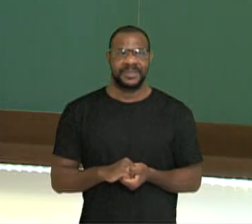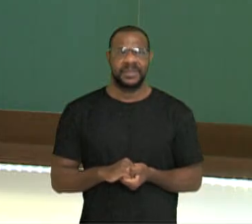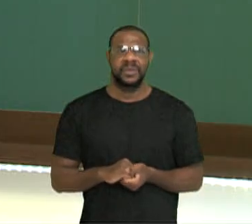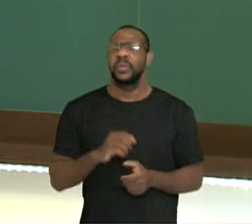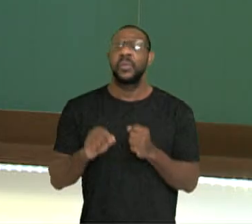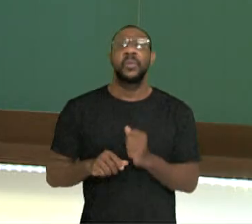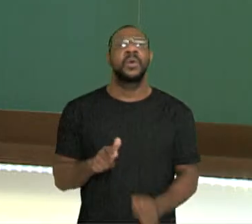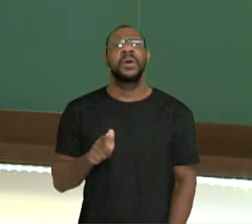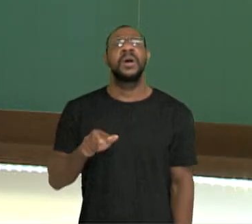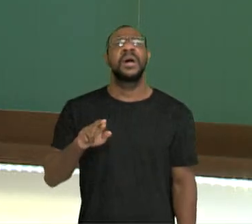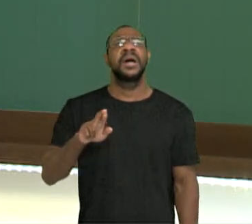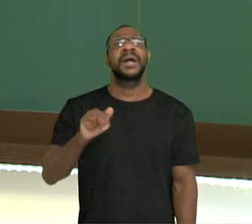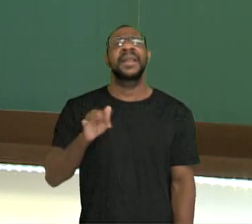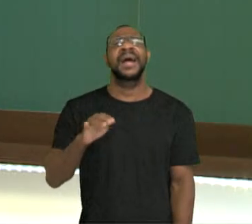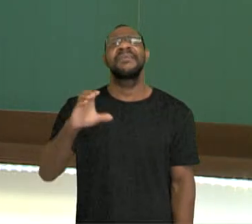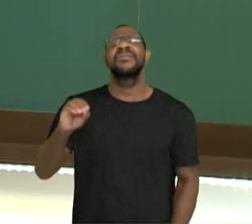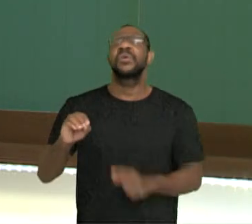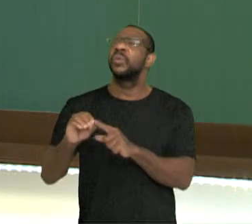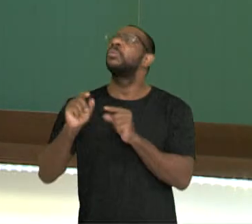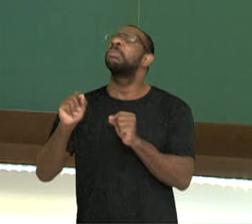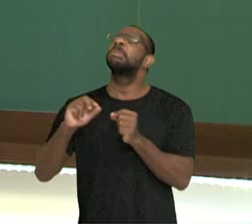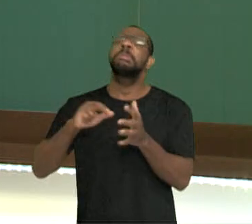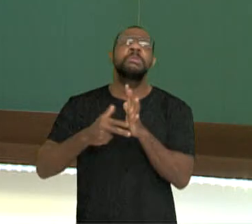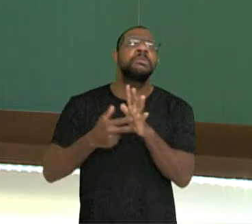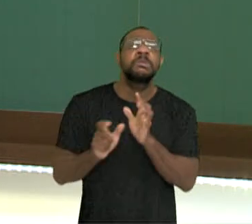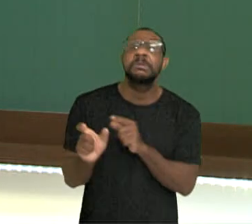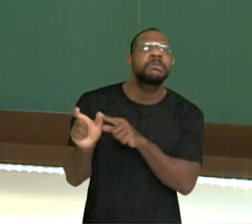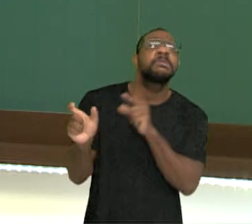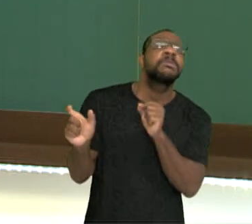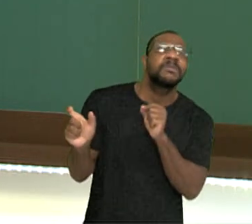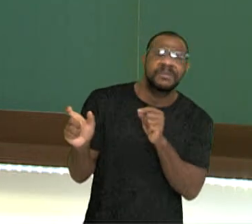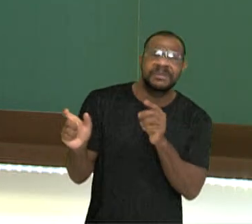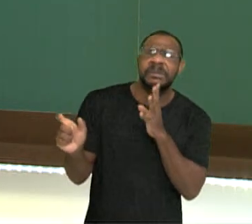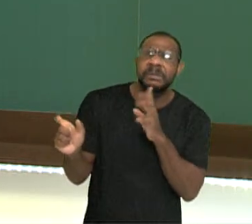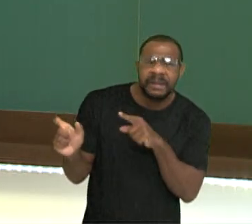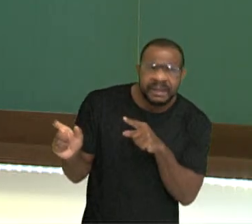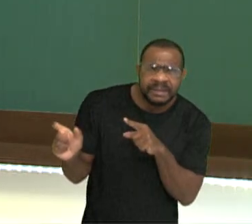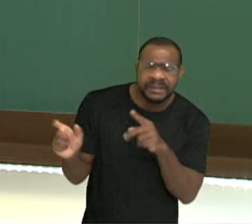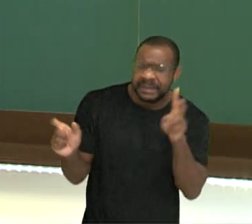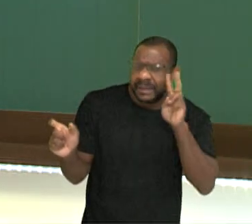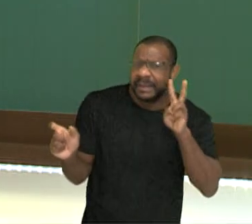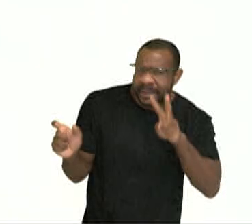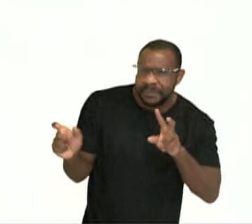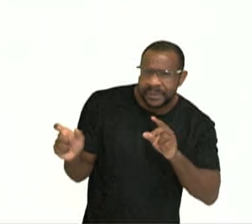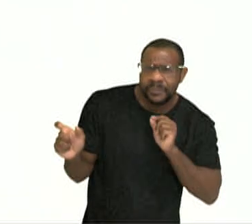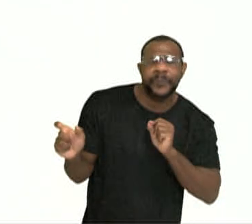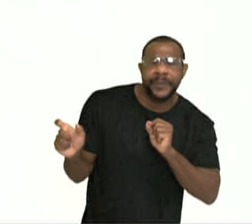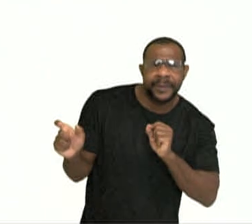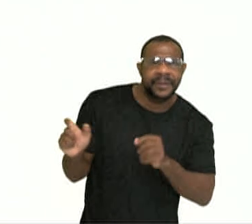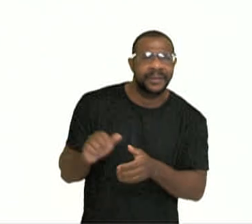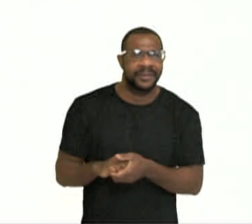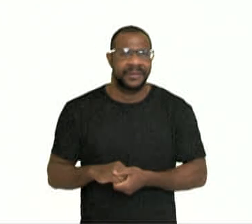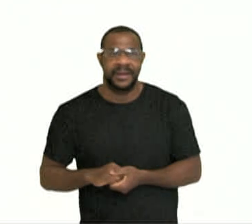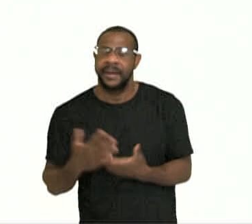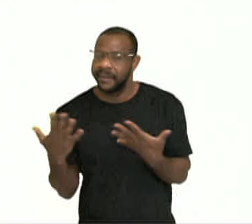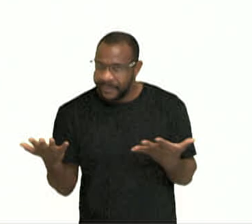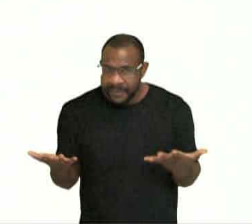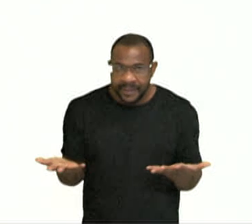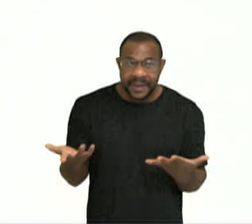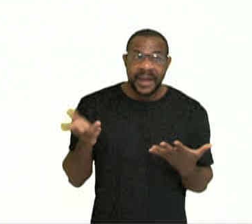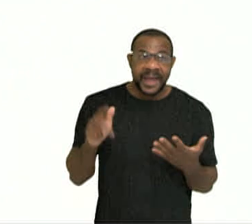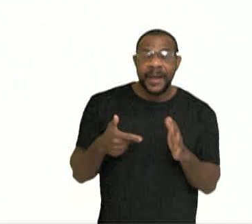O que é gráfico? Você lembra do que se trata? Vamos lá? Vamos conhecer um pouquinho mais? Um gráfico, então, ele é